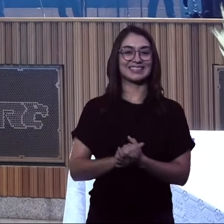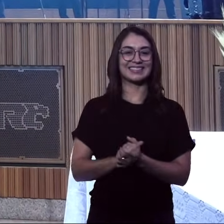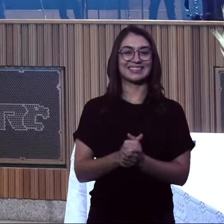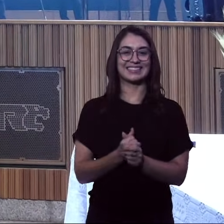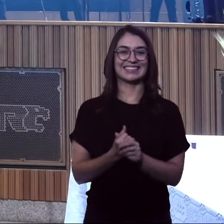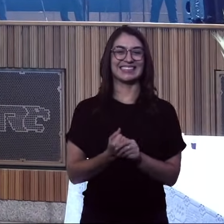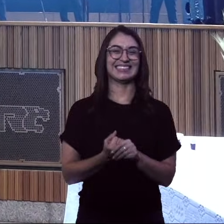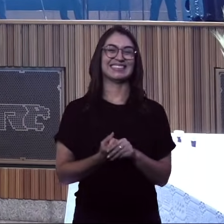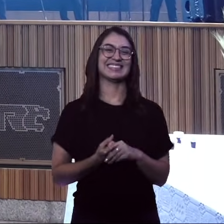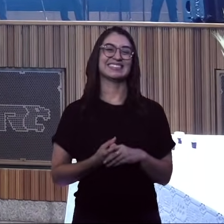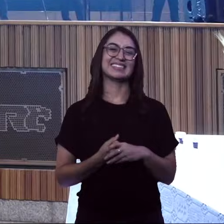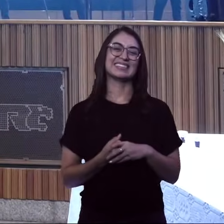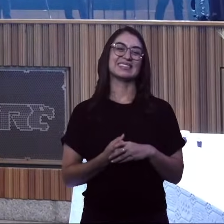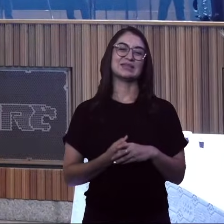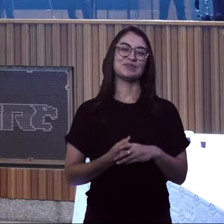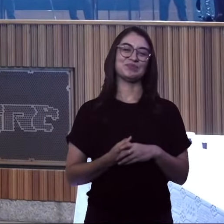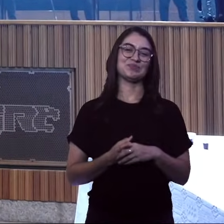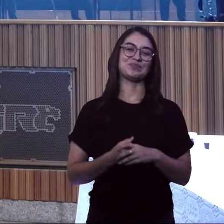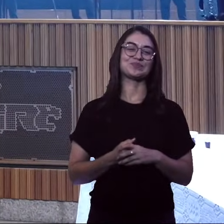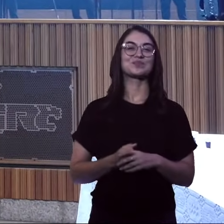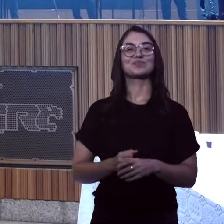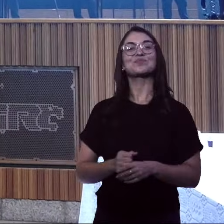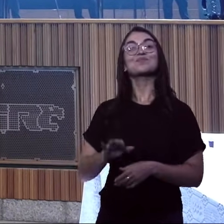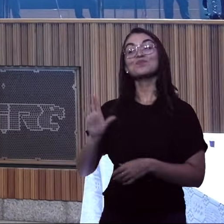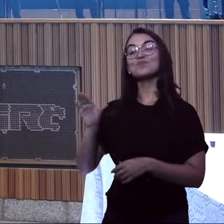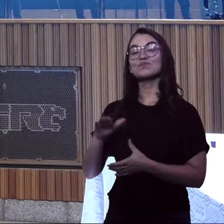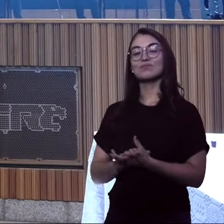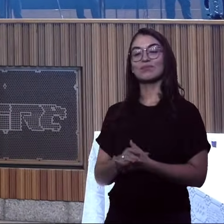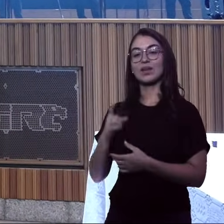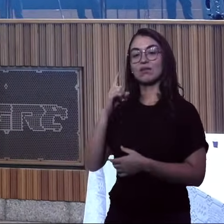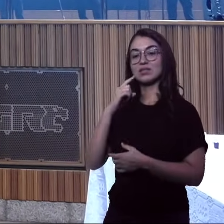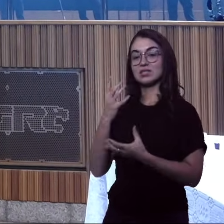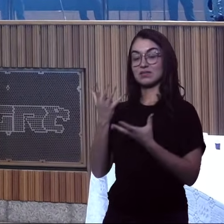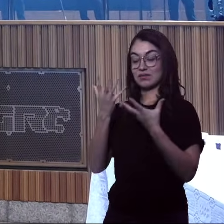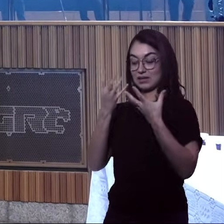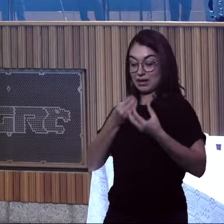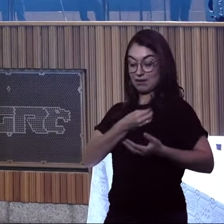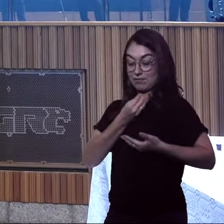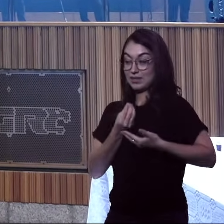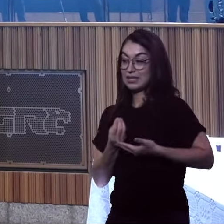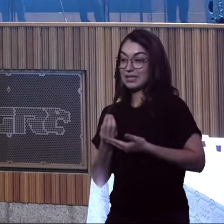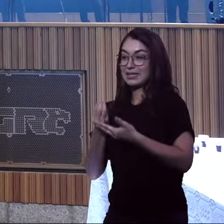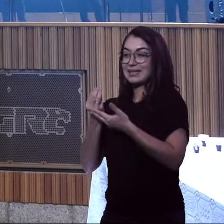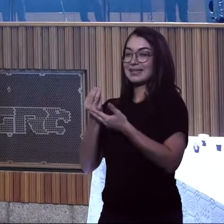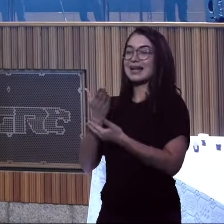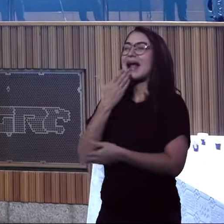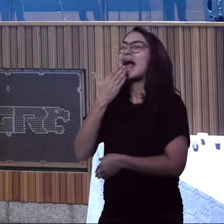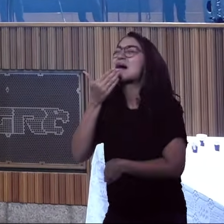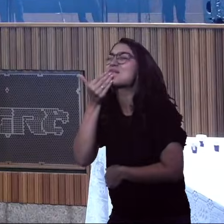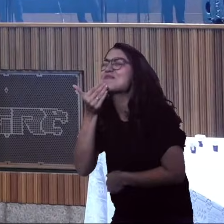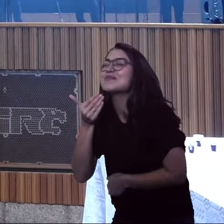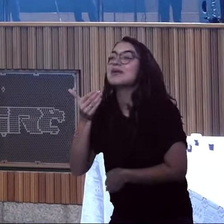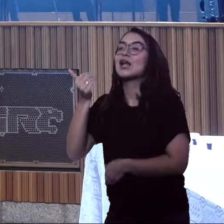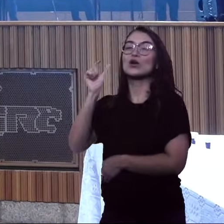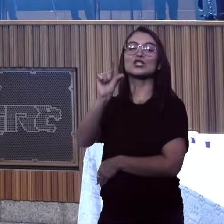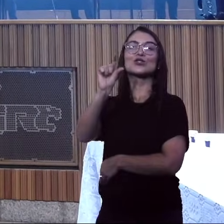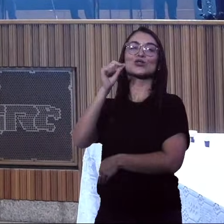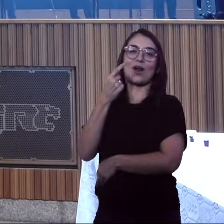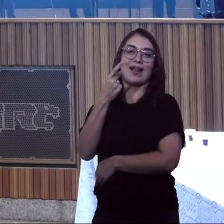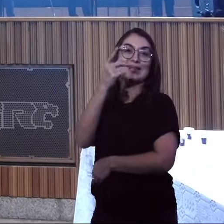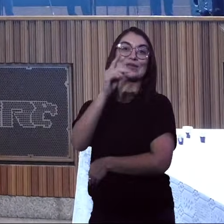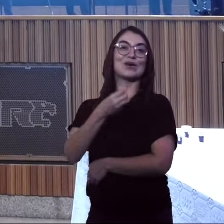tudo certo. Cara, você vai entregar a sua vida para Jesus e a melhor coisa que vai acontecer na sua vida é